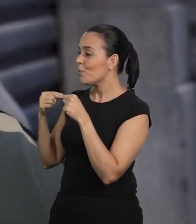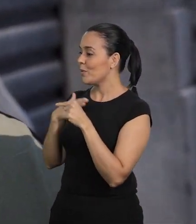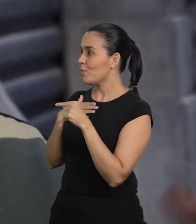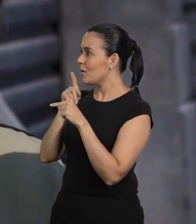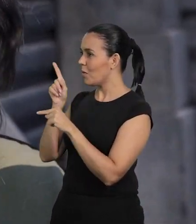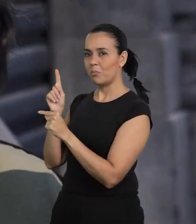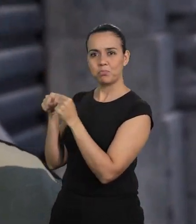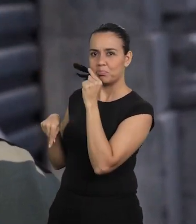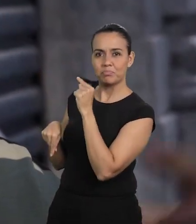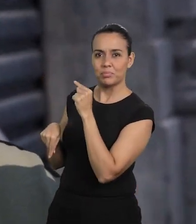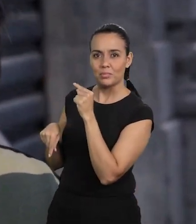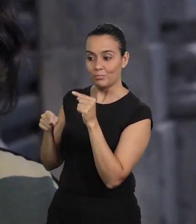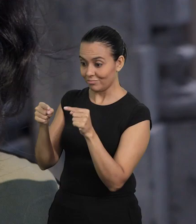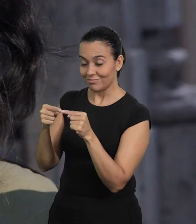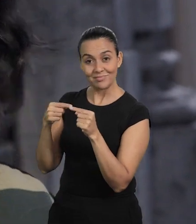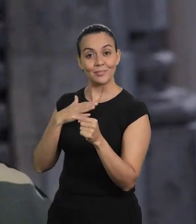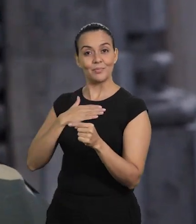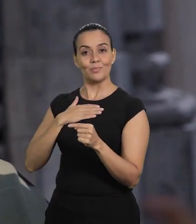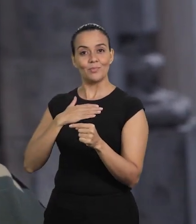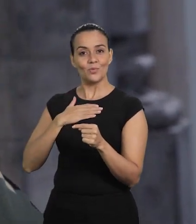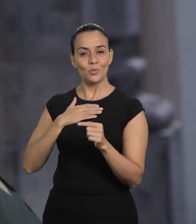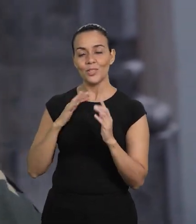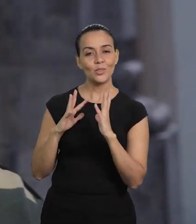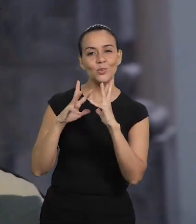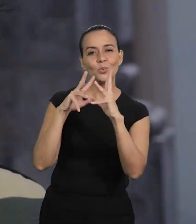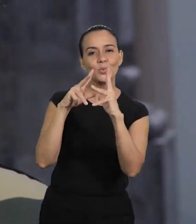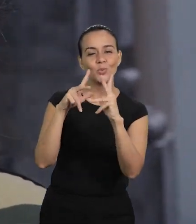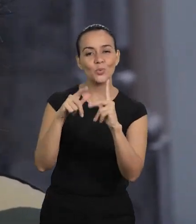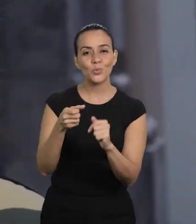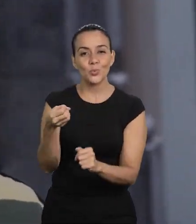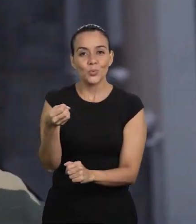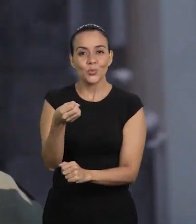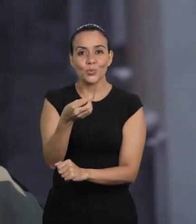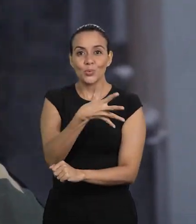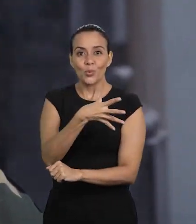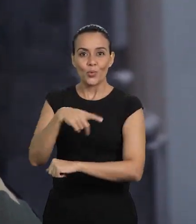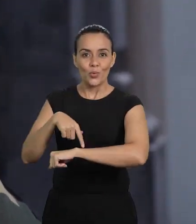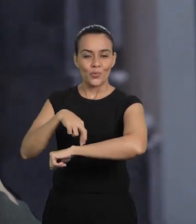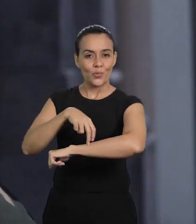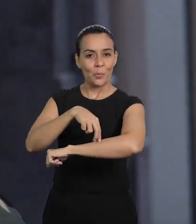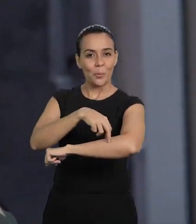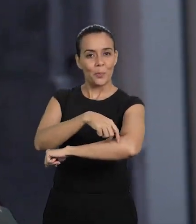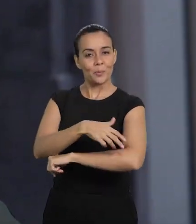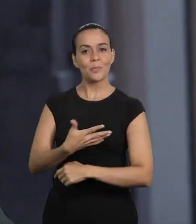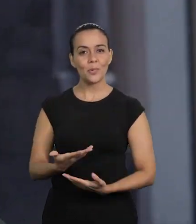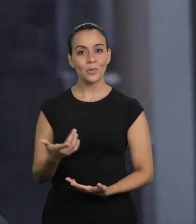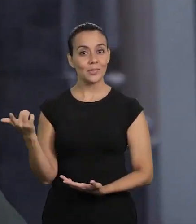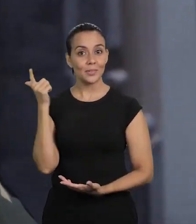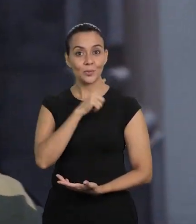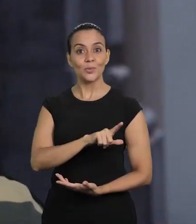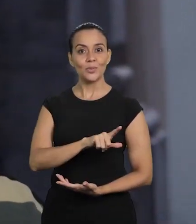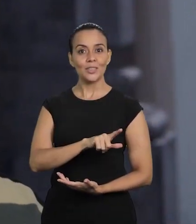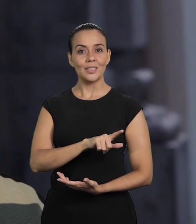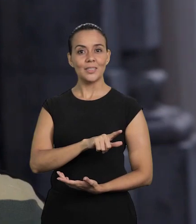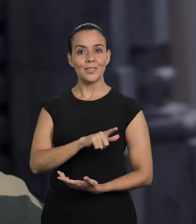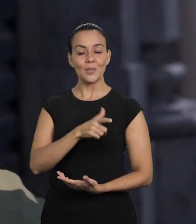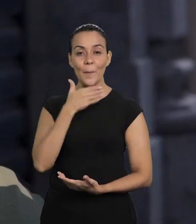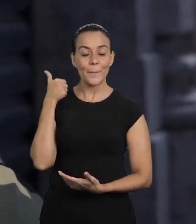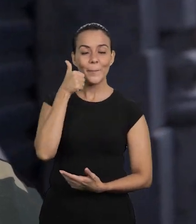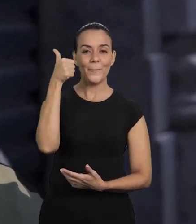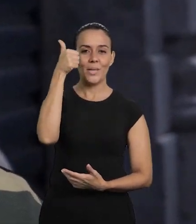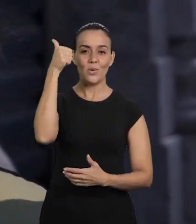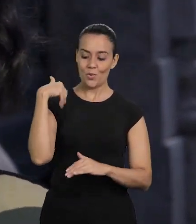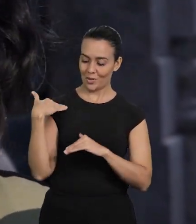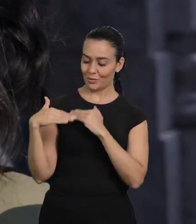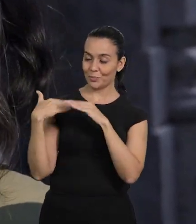novas tags, essas novas etiquetas, essas novas categorizações ganhando espaço no mundo. E isso é ótimo, na verdade.